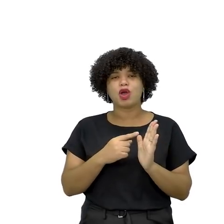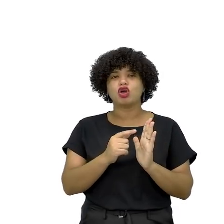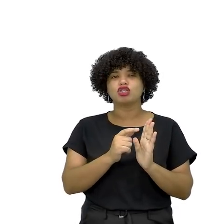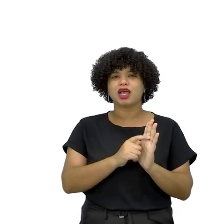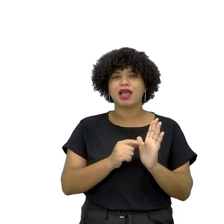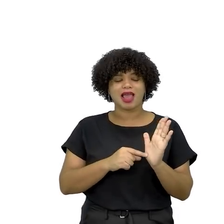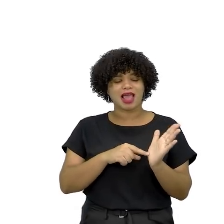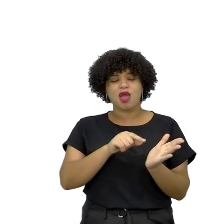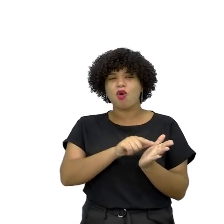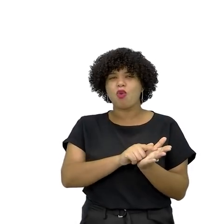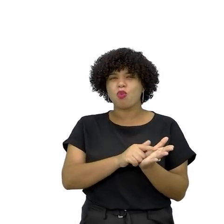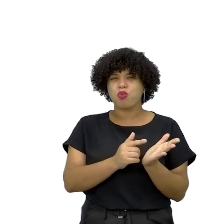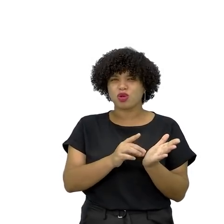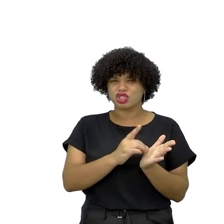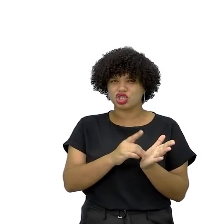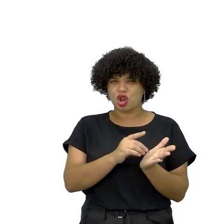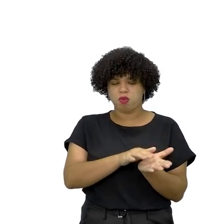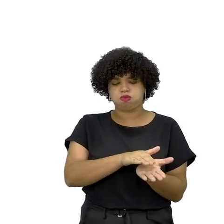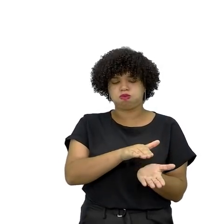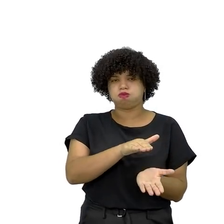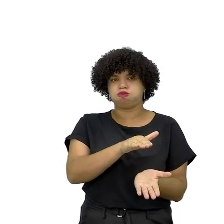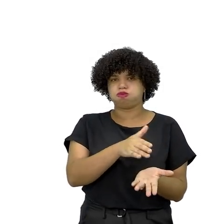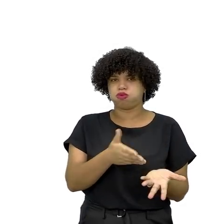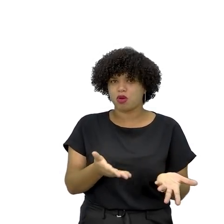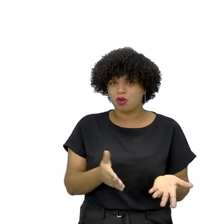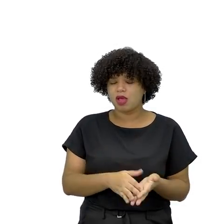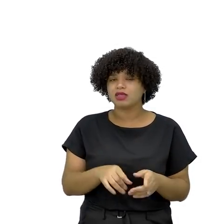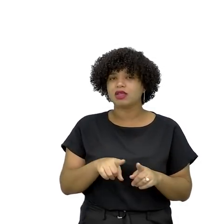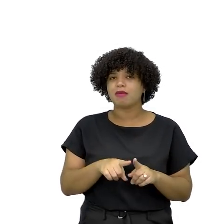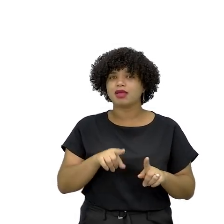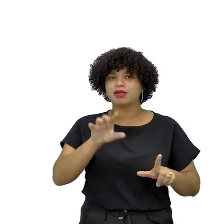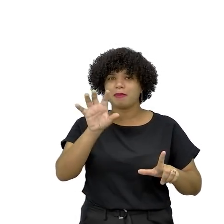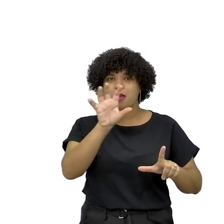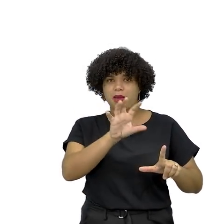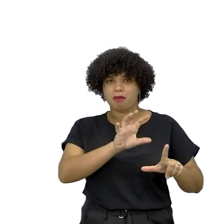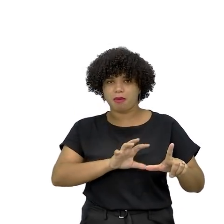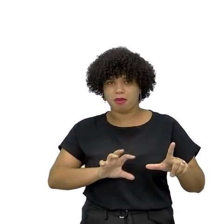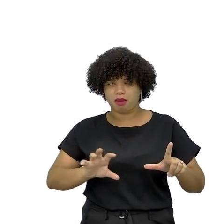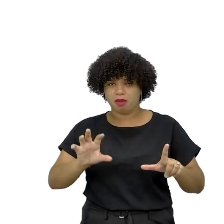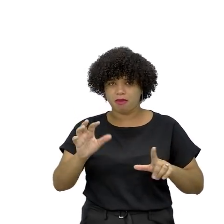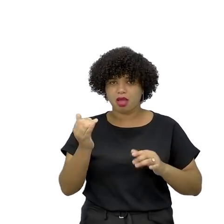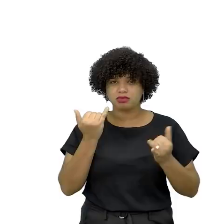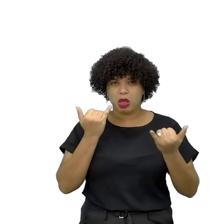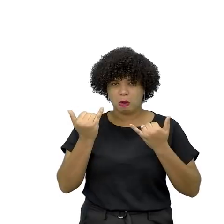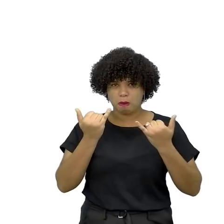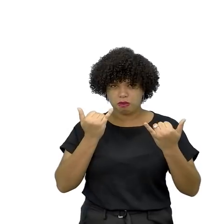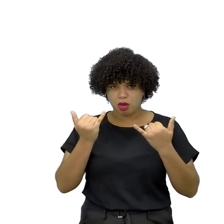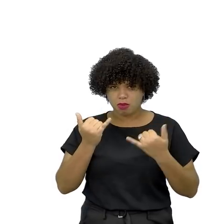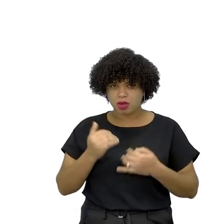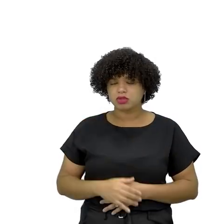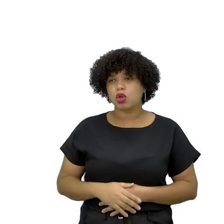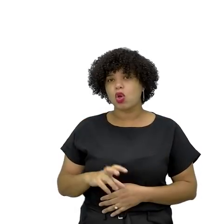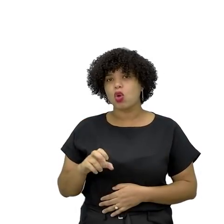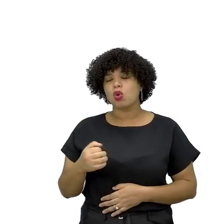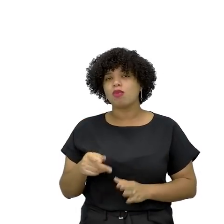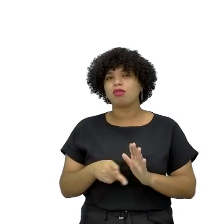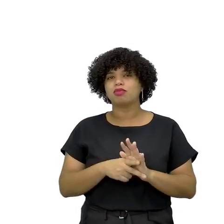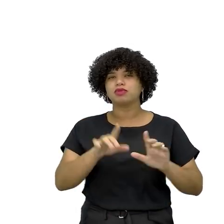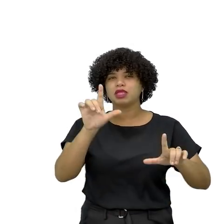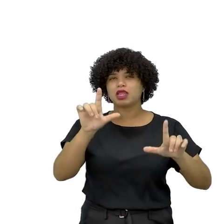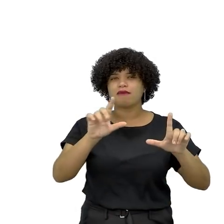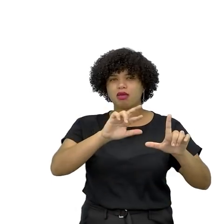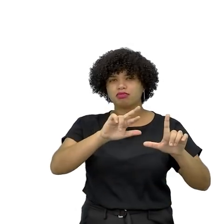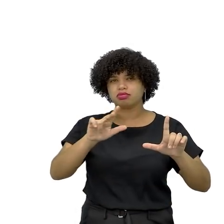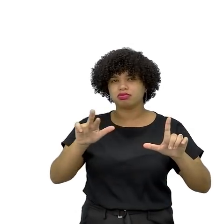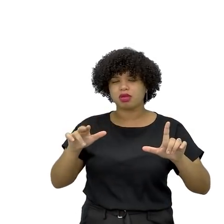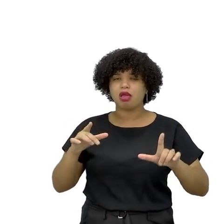enciclopédia, esquema, infográfico, relatório, relato multimediático de campo, entre